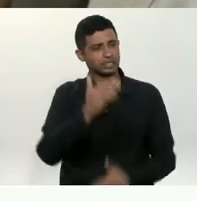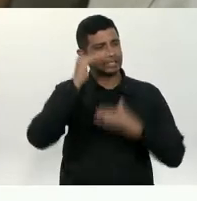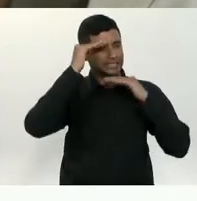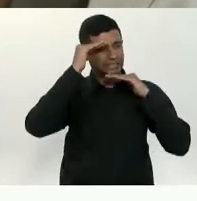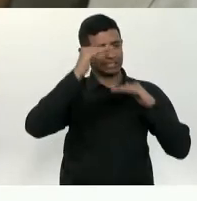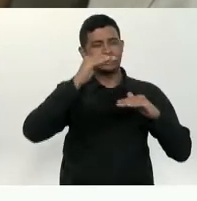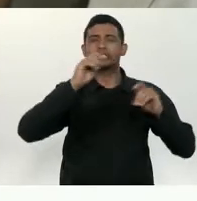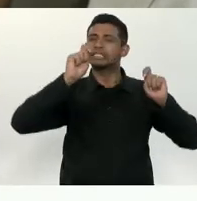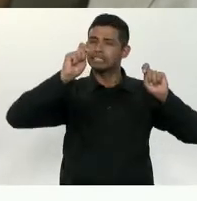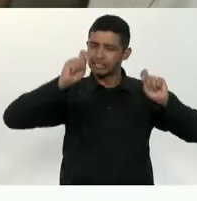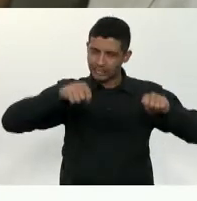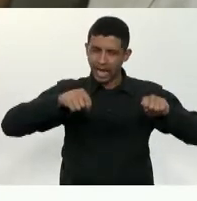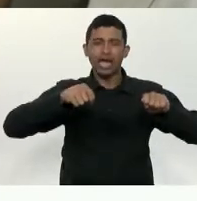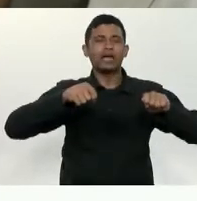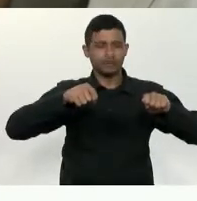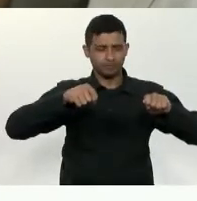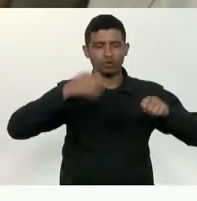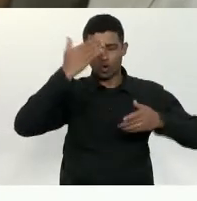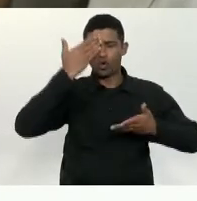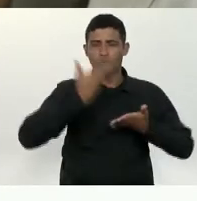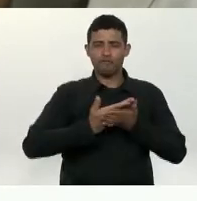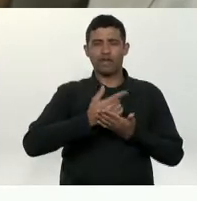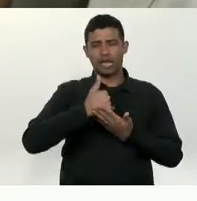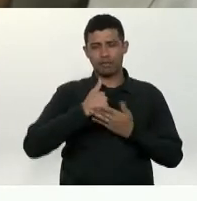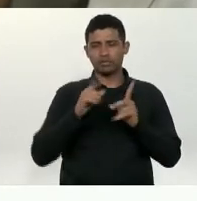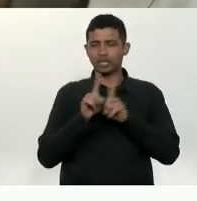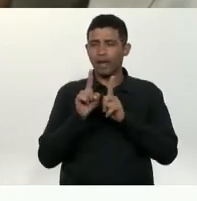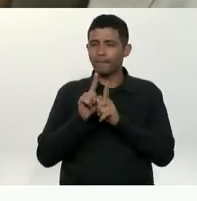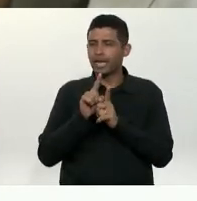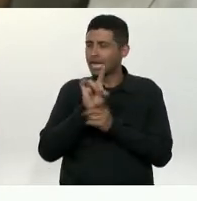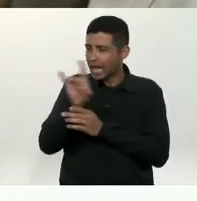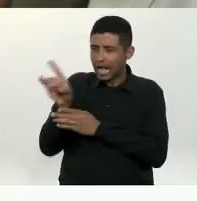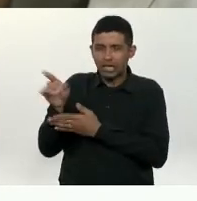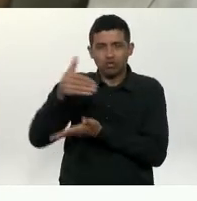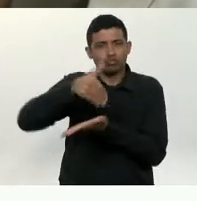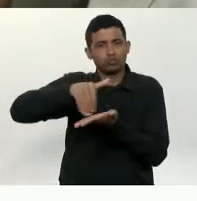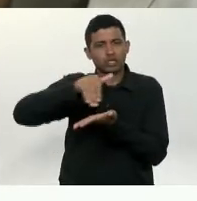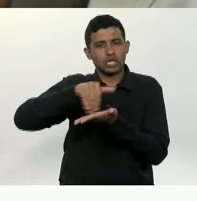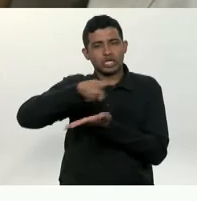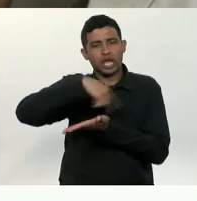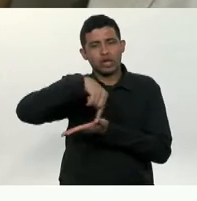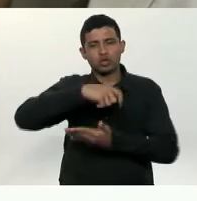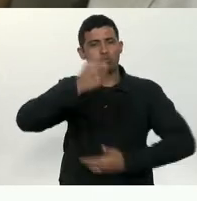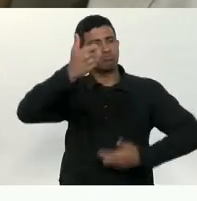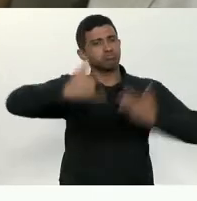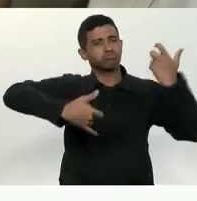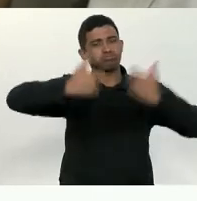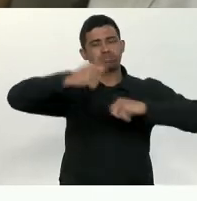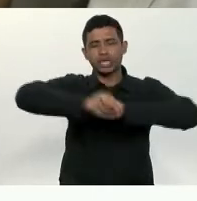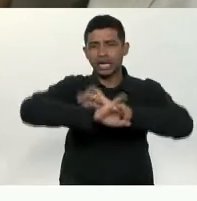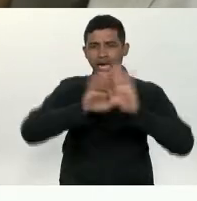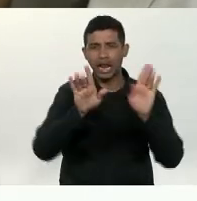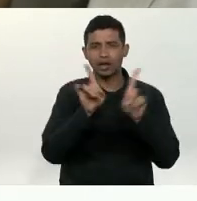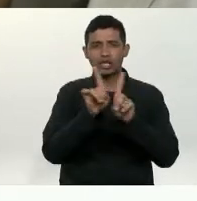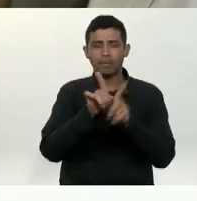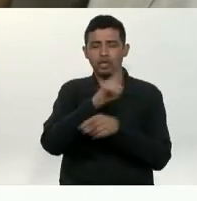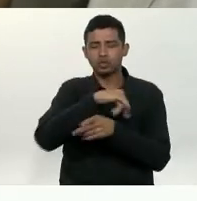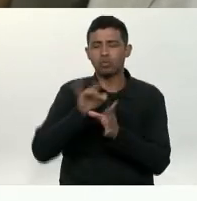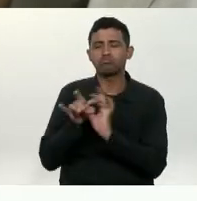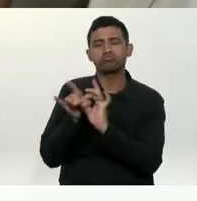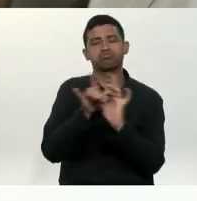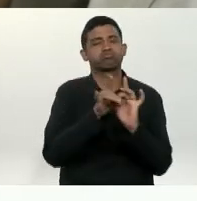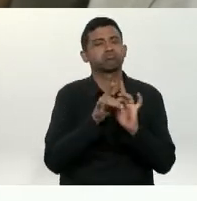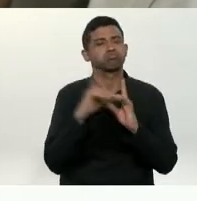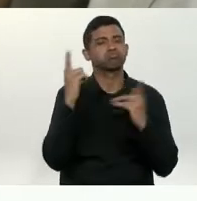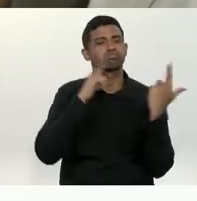contar comigo e com os demais secretários para qualquer esclarecimento e construção conjunta da